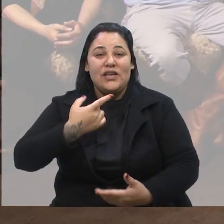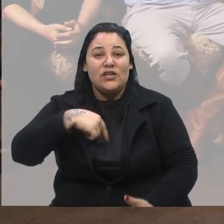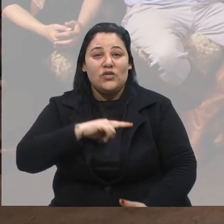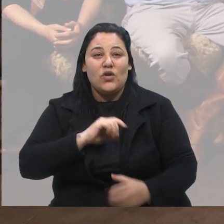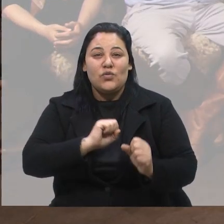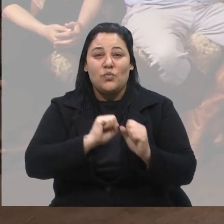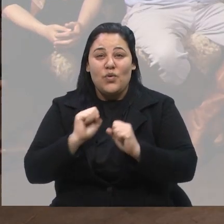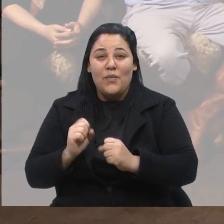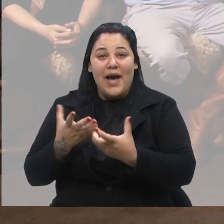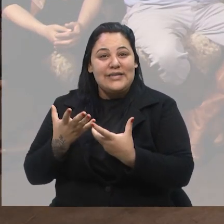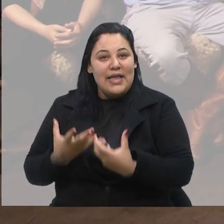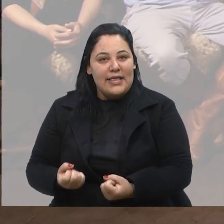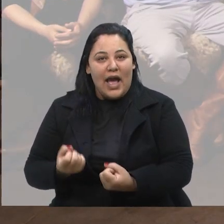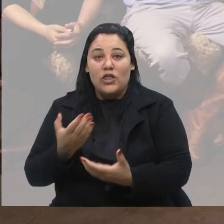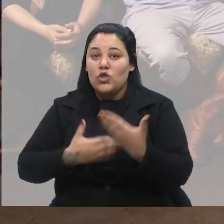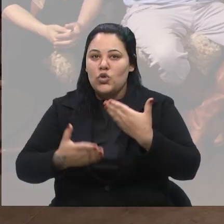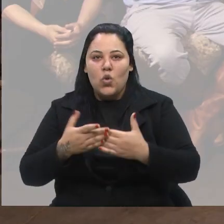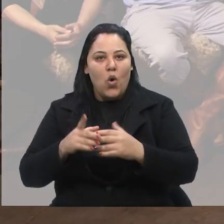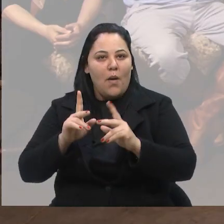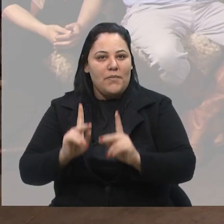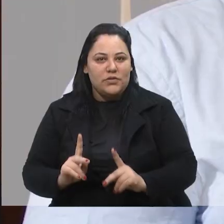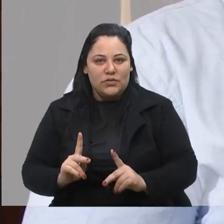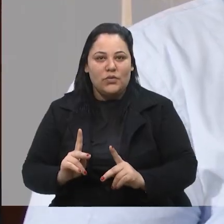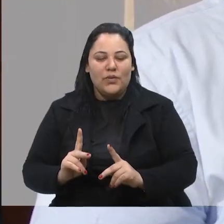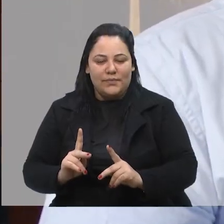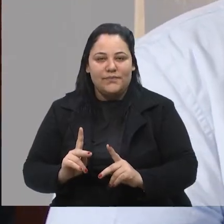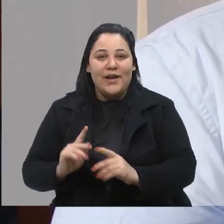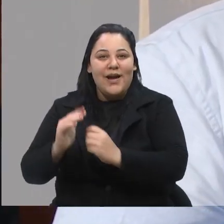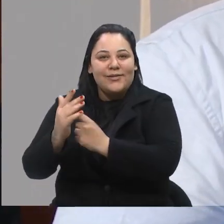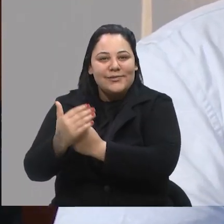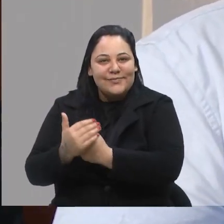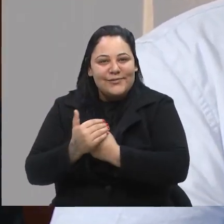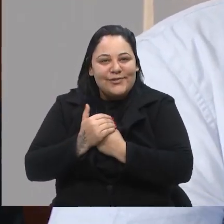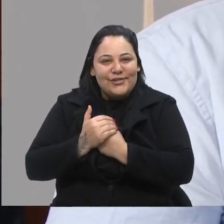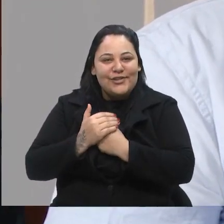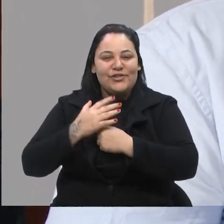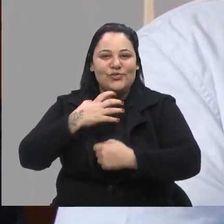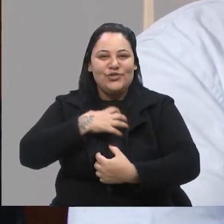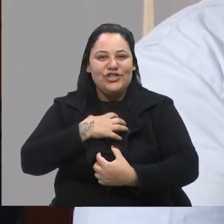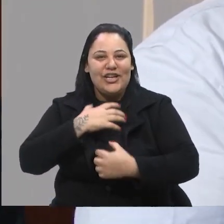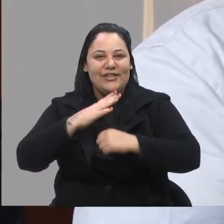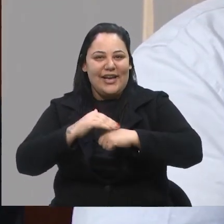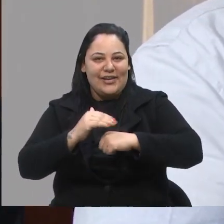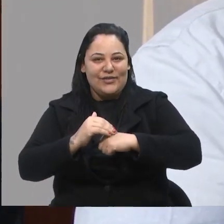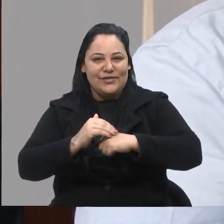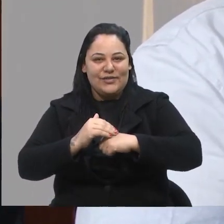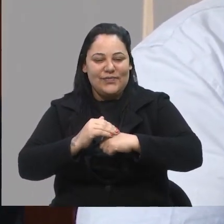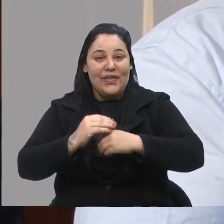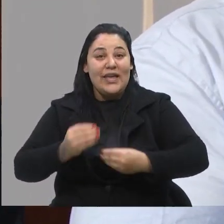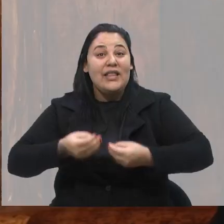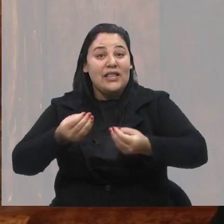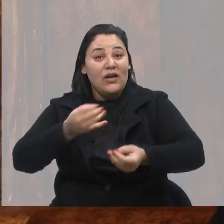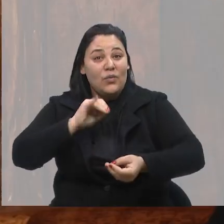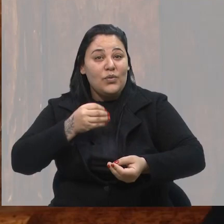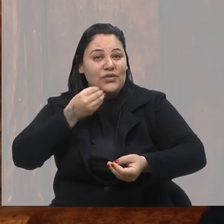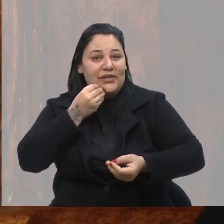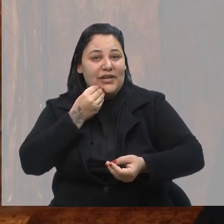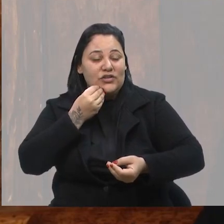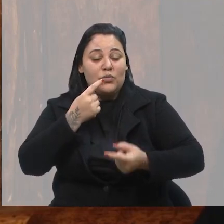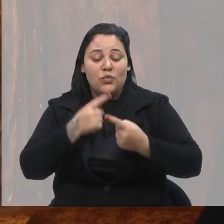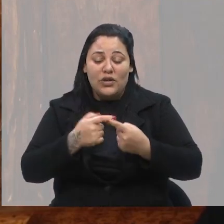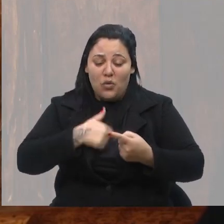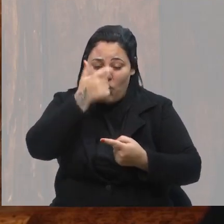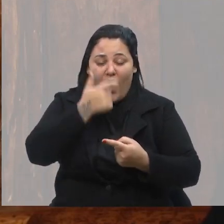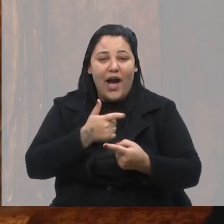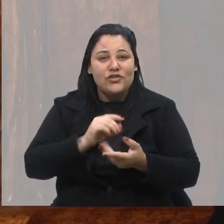possa abraçar as pessoas, que a gente possa acolher de uma forma carinhosa, dando a oportunidade, porque eu acho que isso que